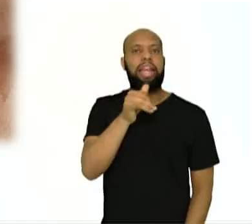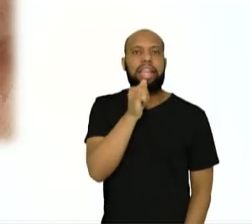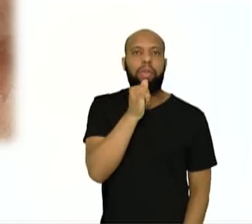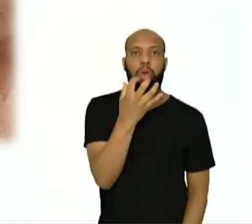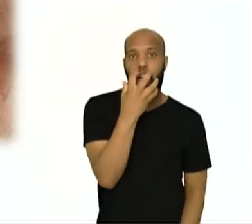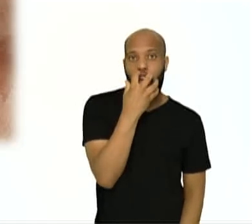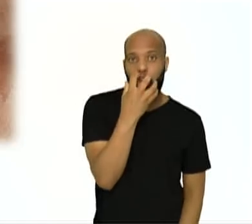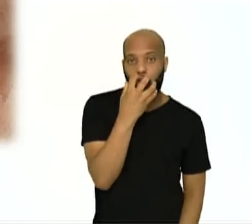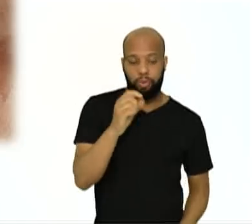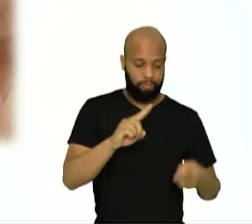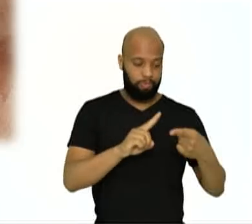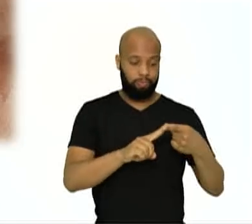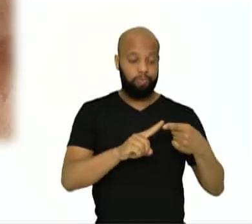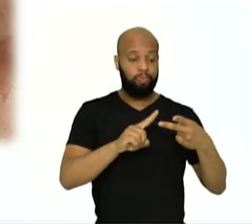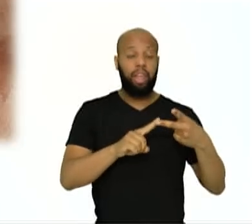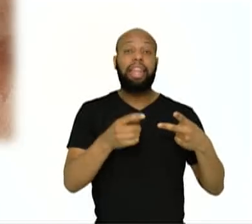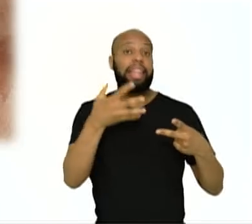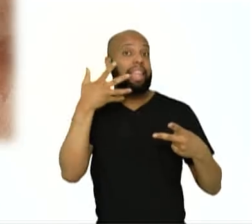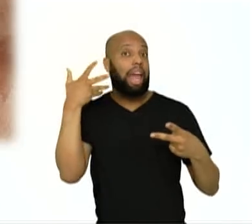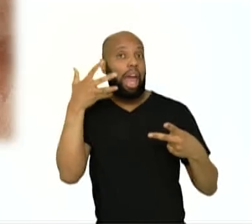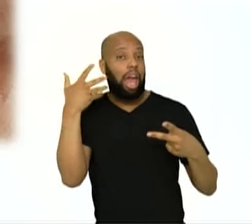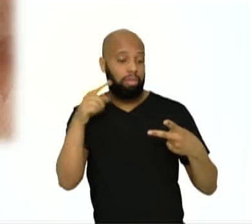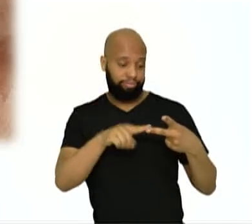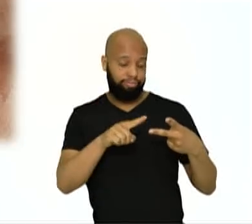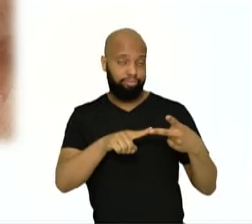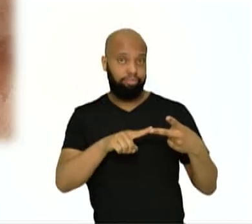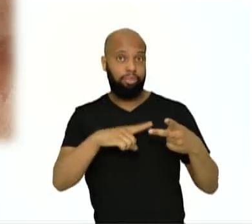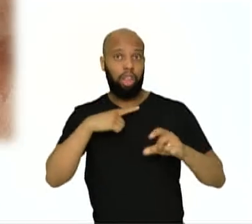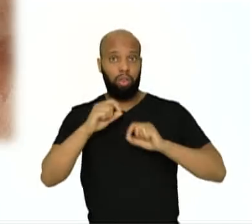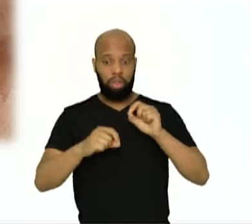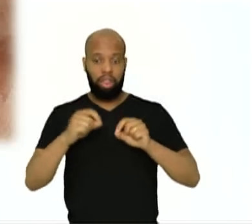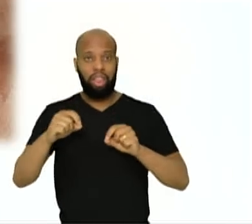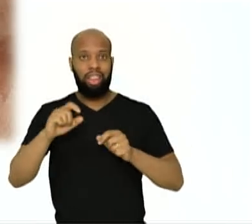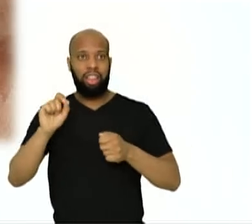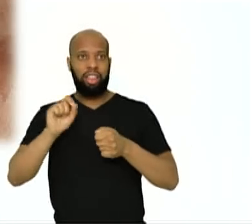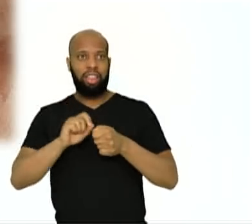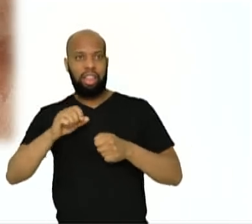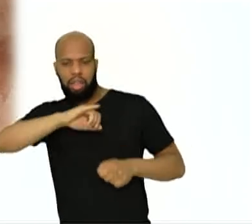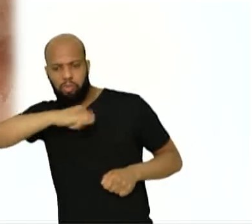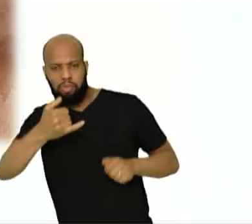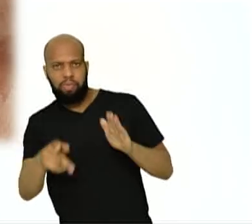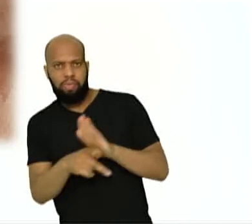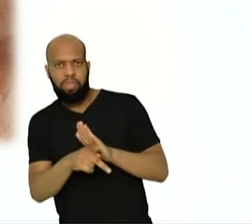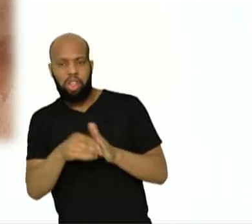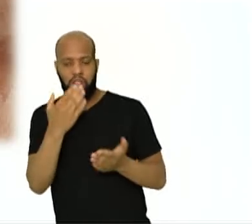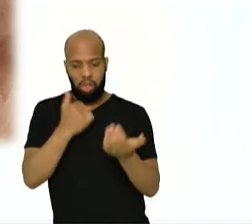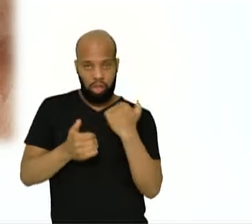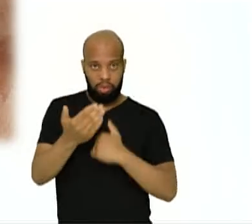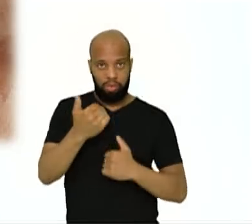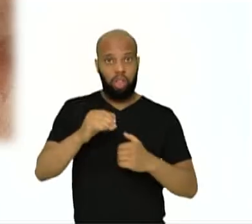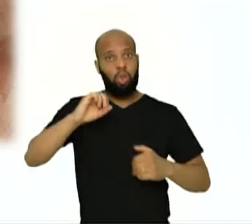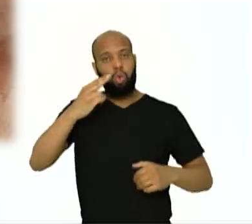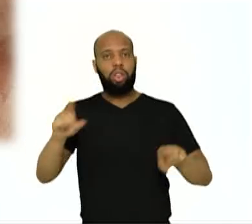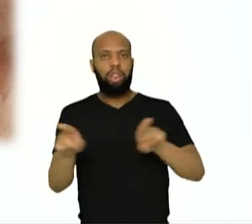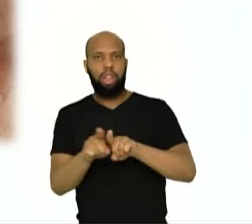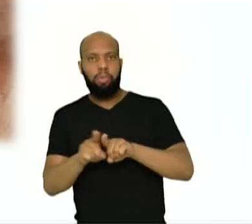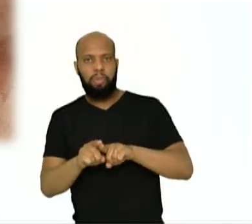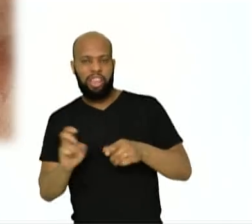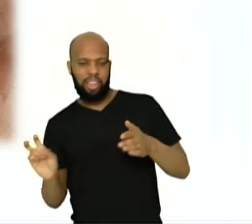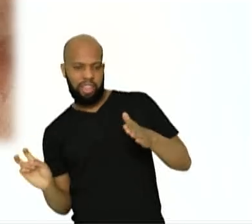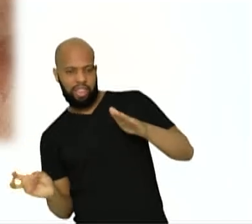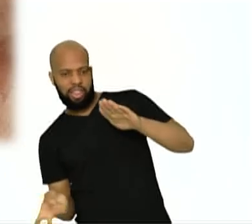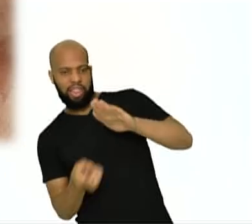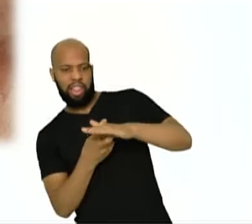gatos, se aproveitam de algum ferimento ou elas perfuram a nossa pele para penetrar no nosso